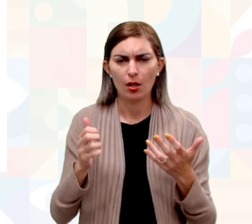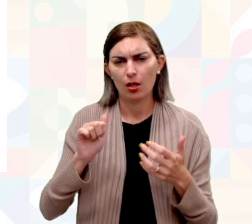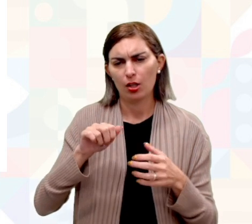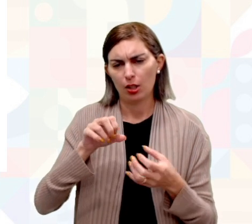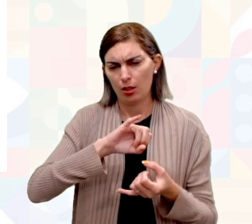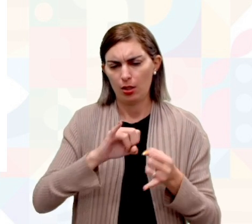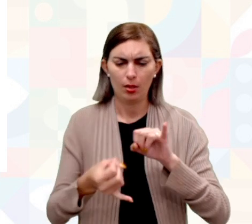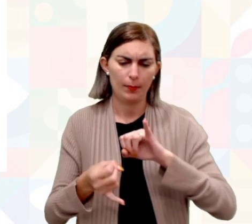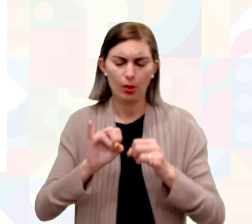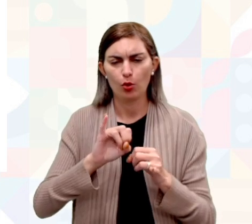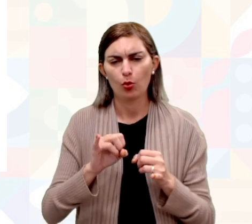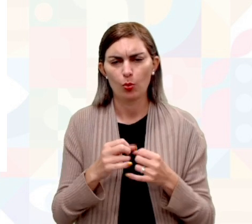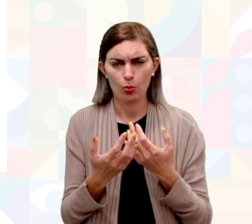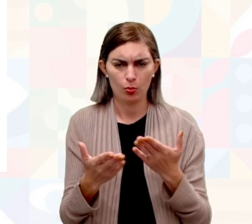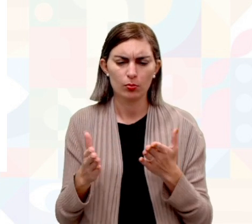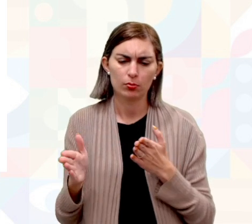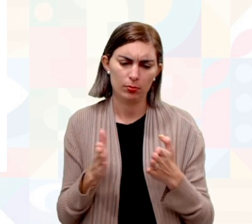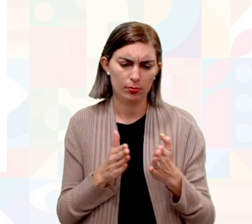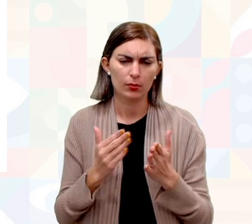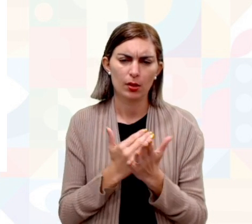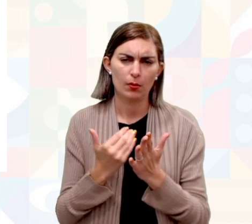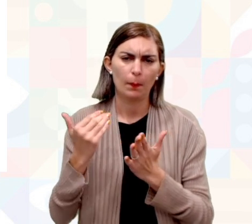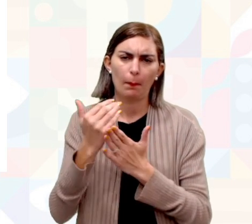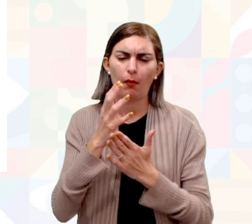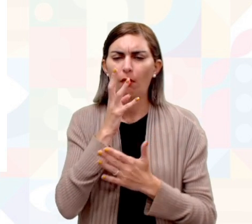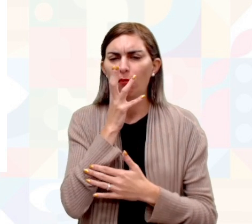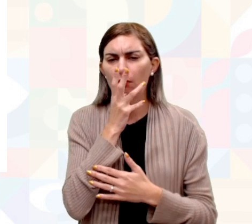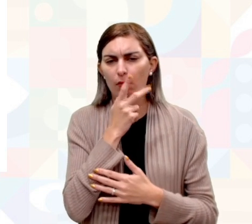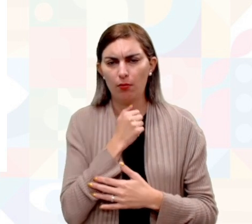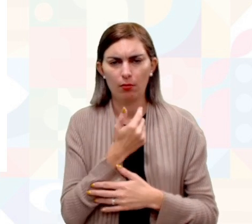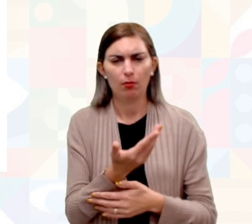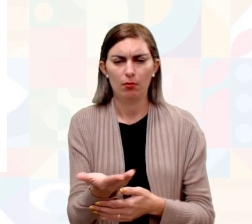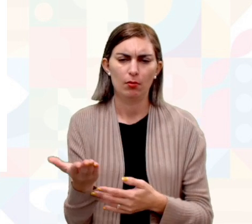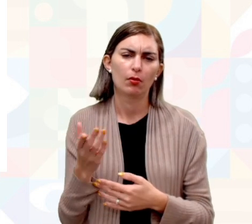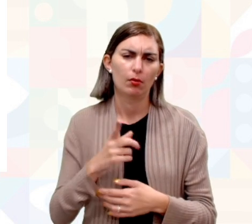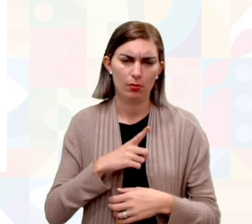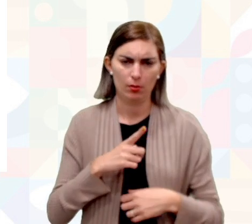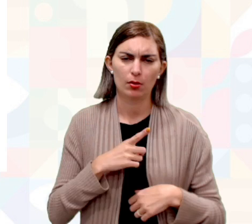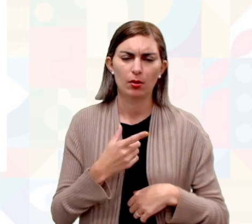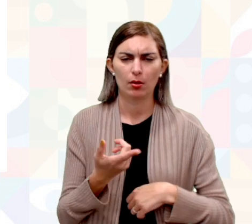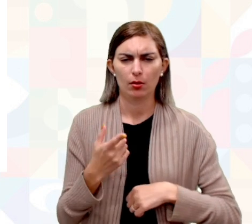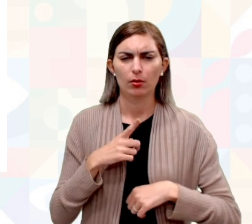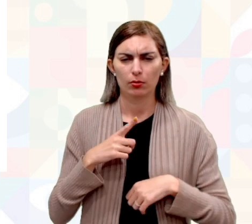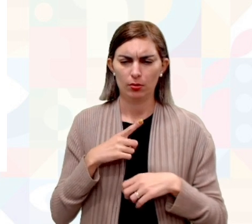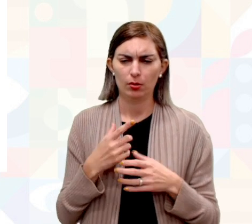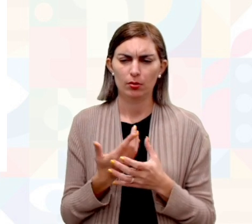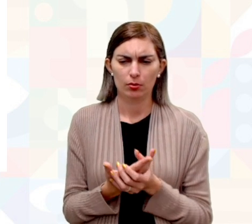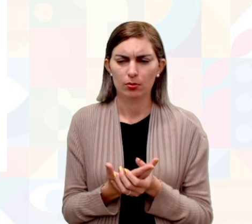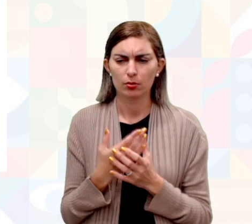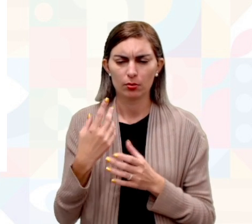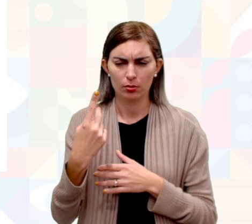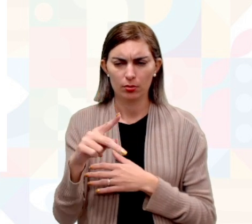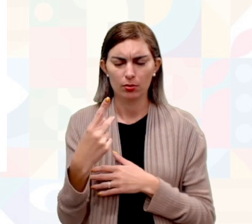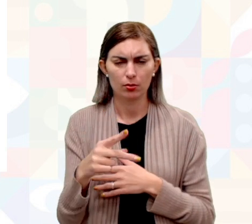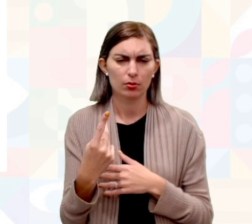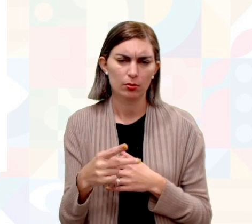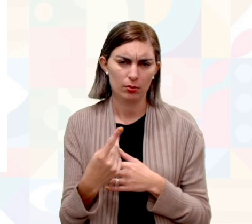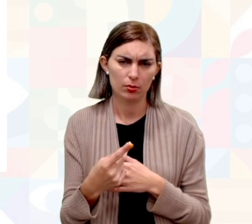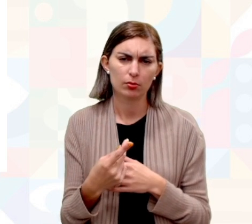químico, né, por um período mais longo, ele vai ter, né,